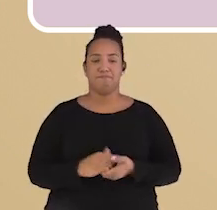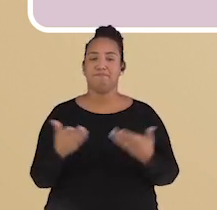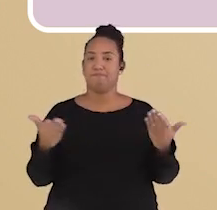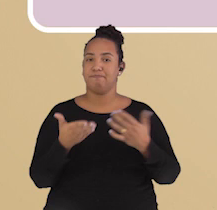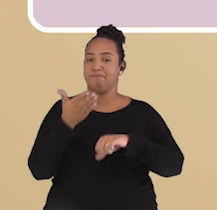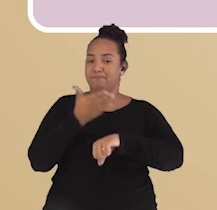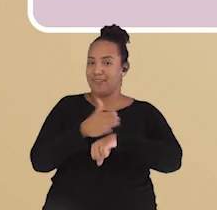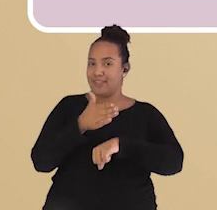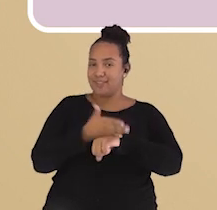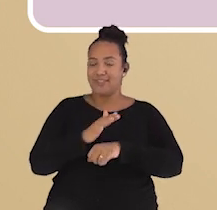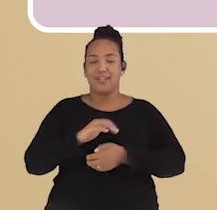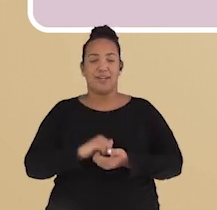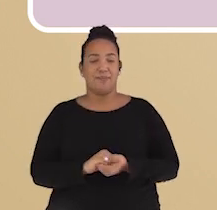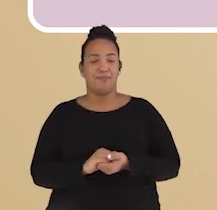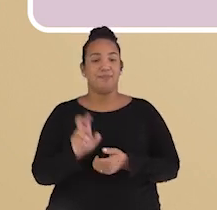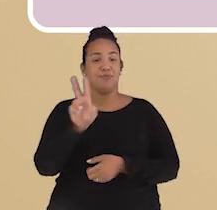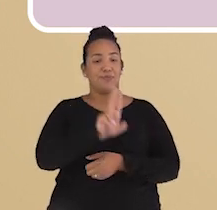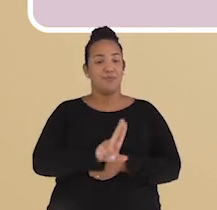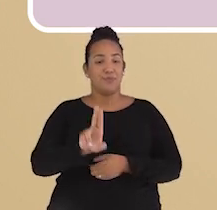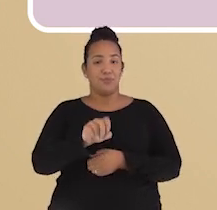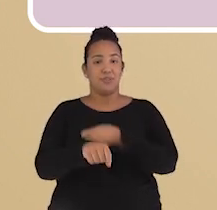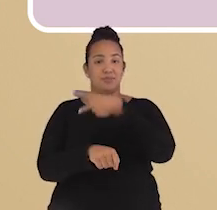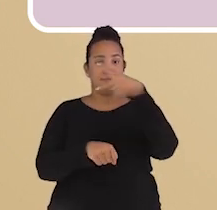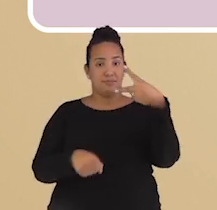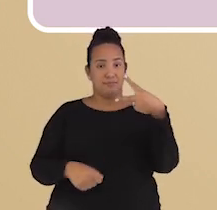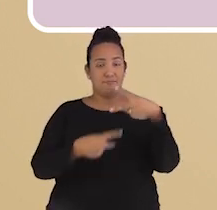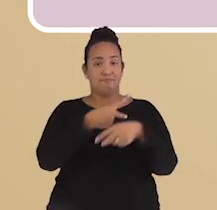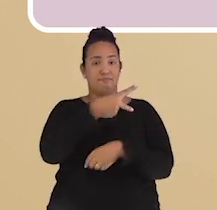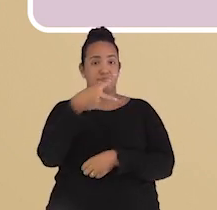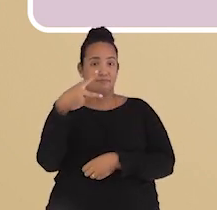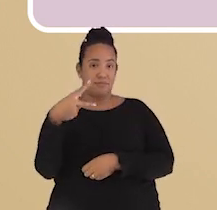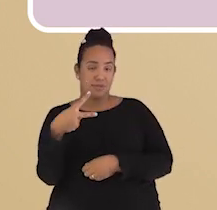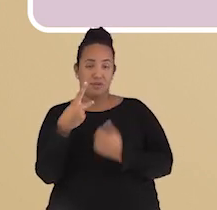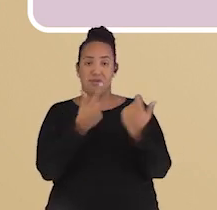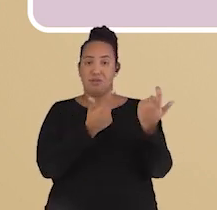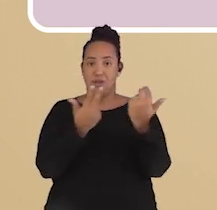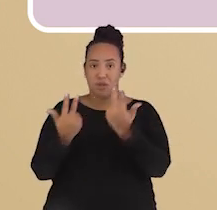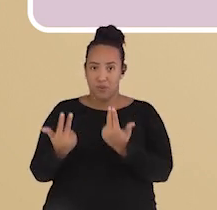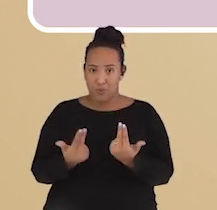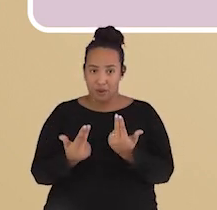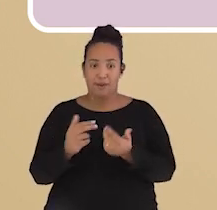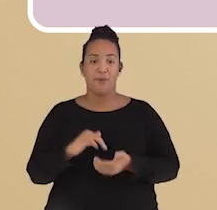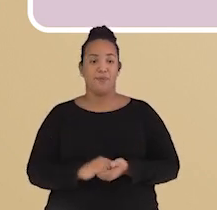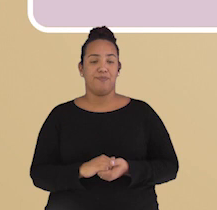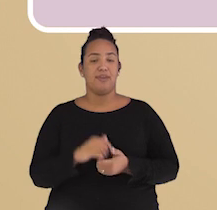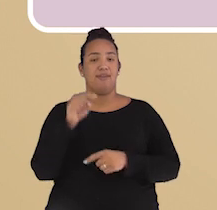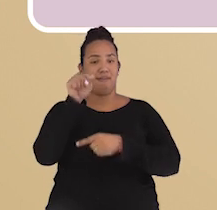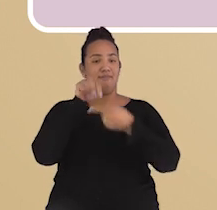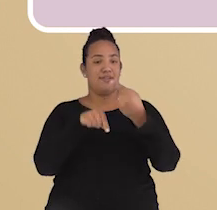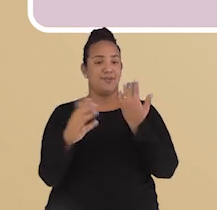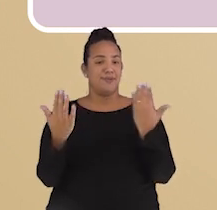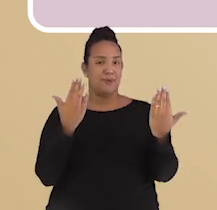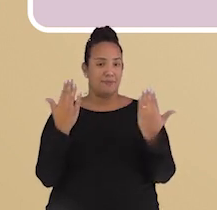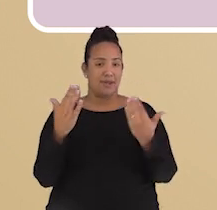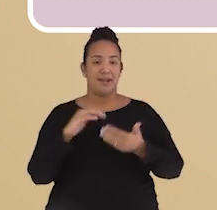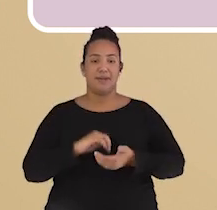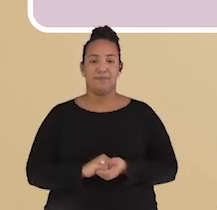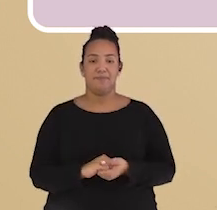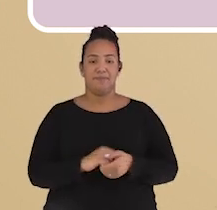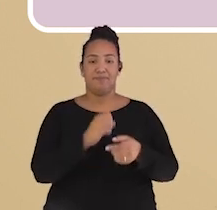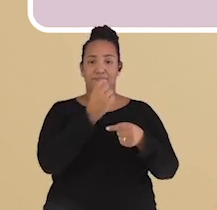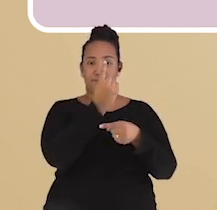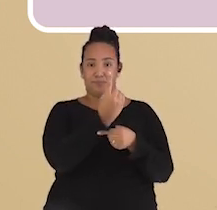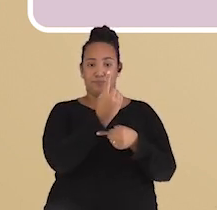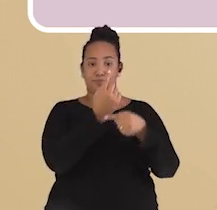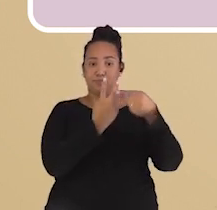praticar? Utilize os sinais de maior, menor ou igual para comparar as frações. Letra